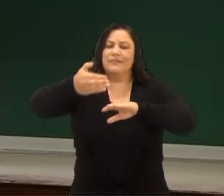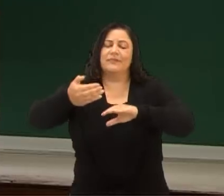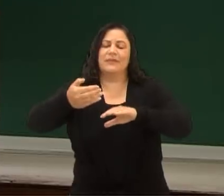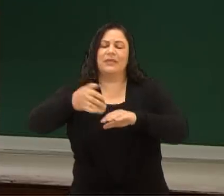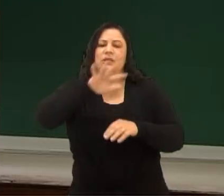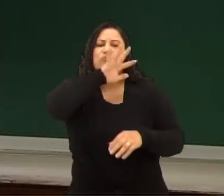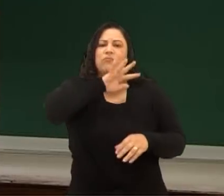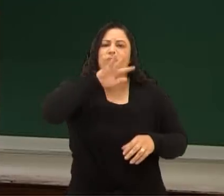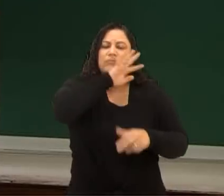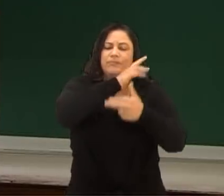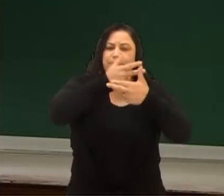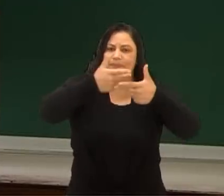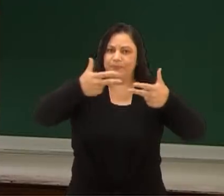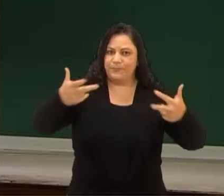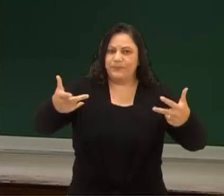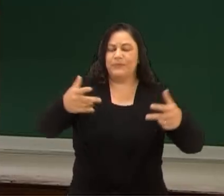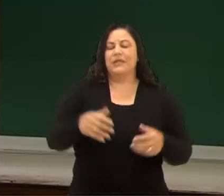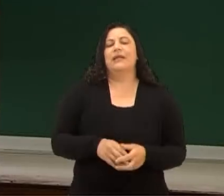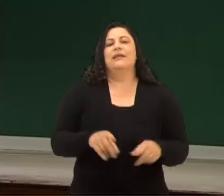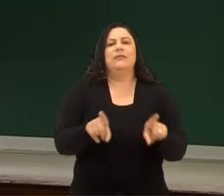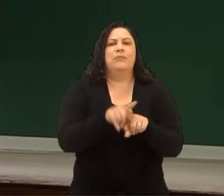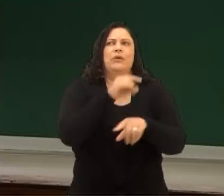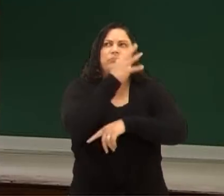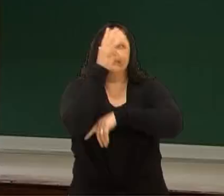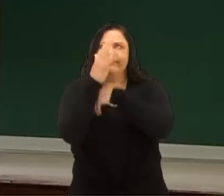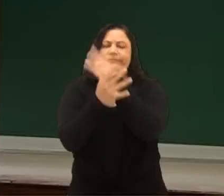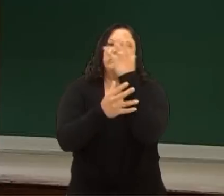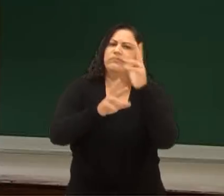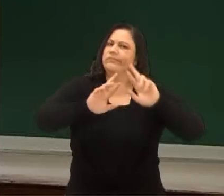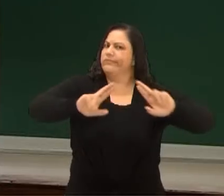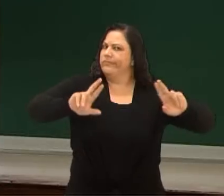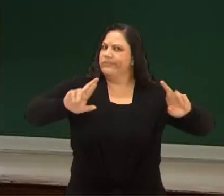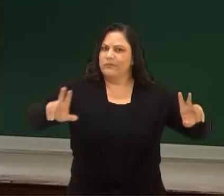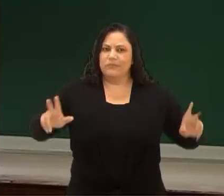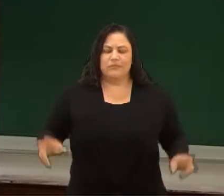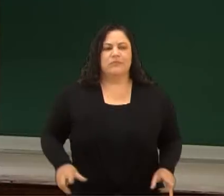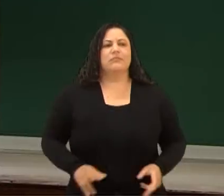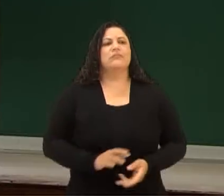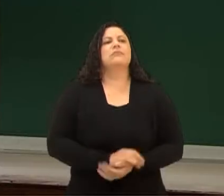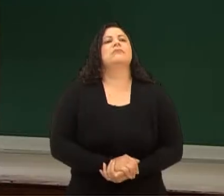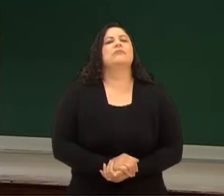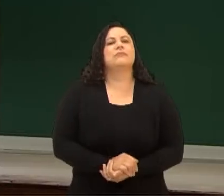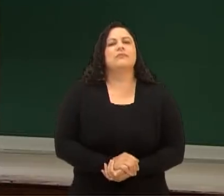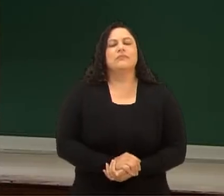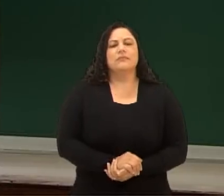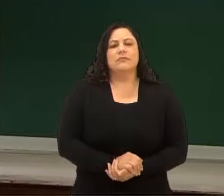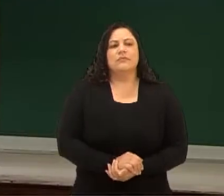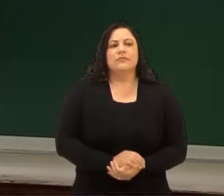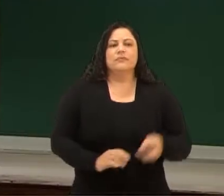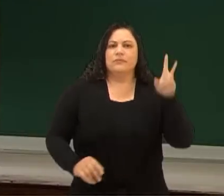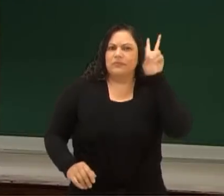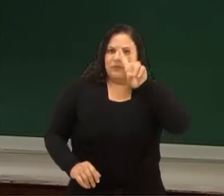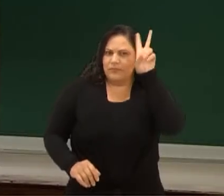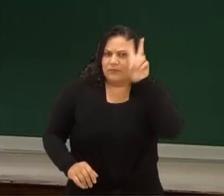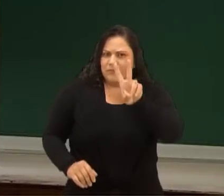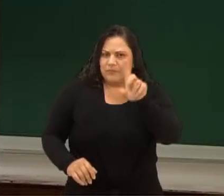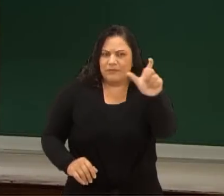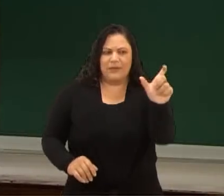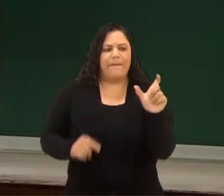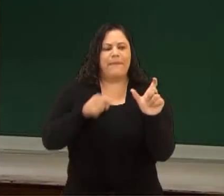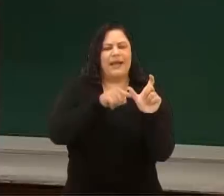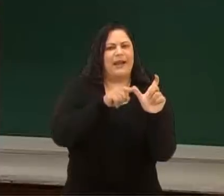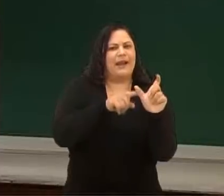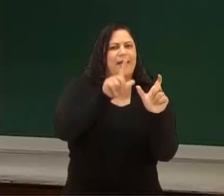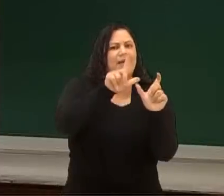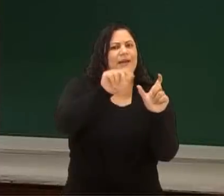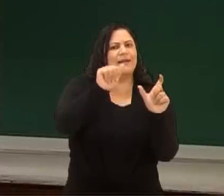porque tudo isso depende do aquecimento da luz do Sol na Terra. Lembrem que eu pedi para vocês guardarem a palavrinha latitude.